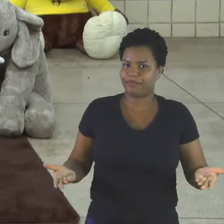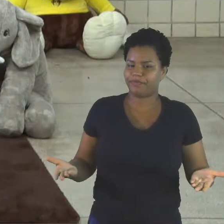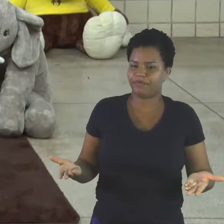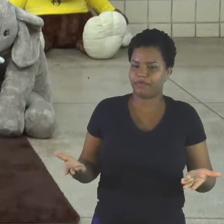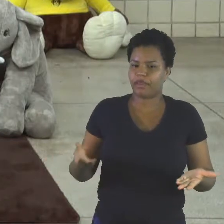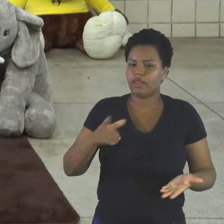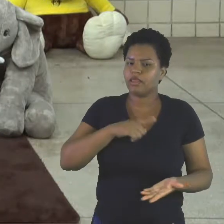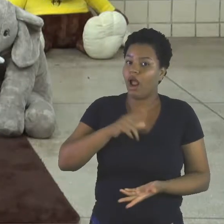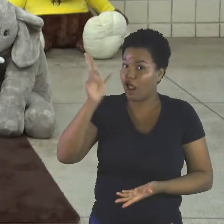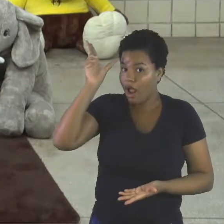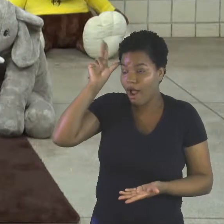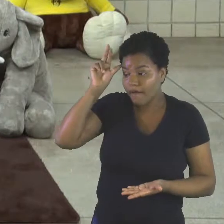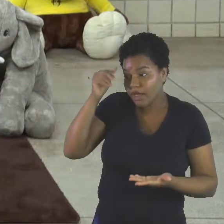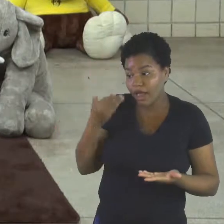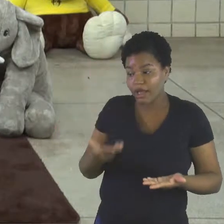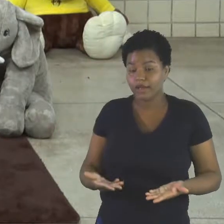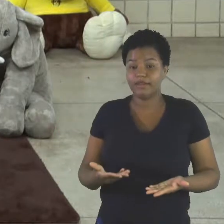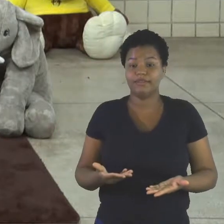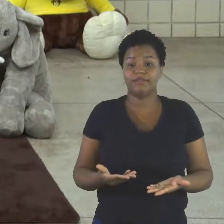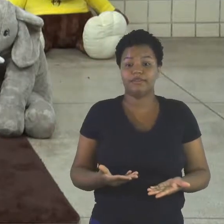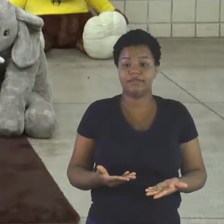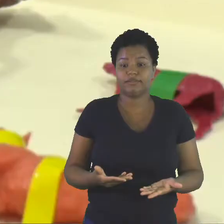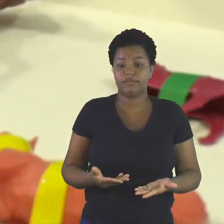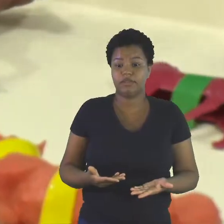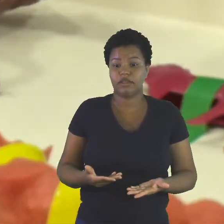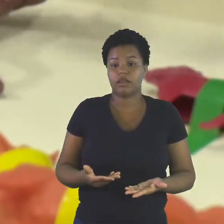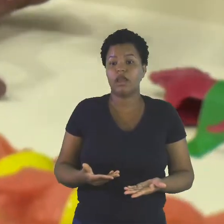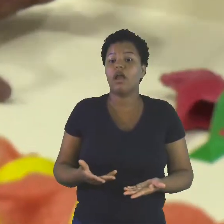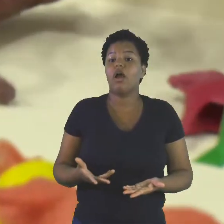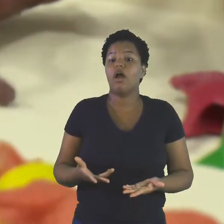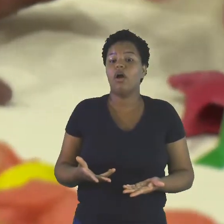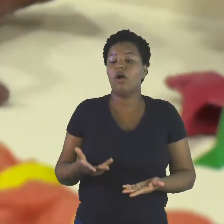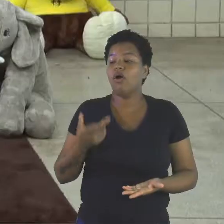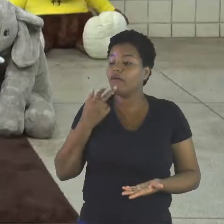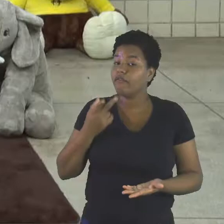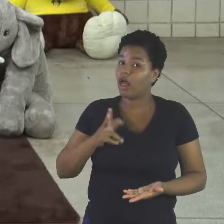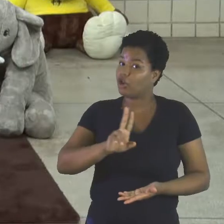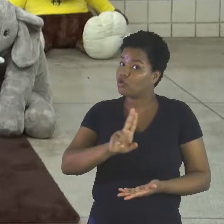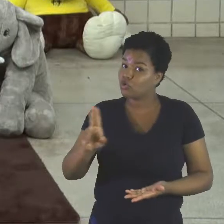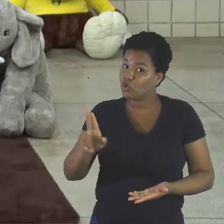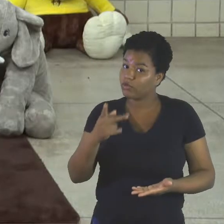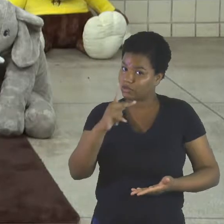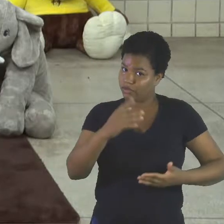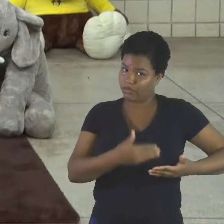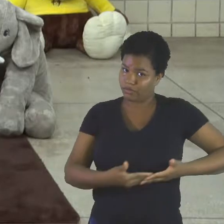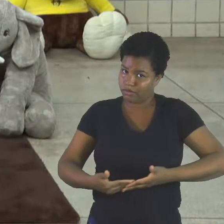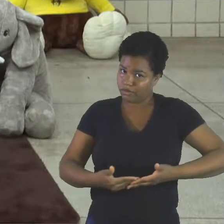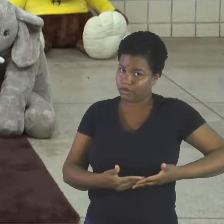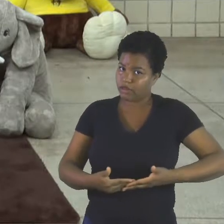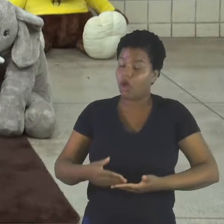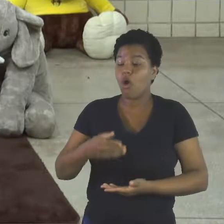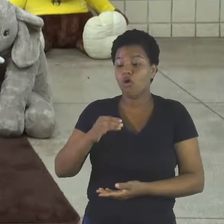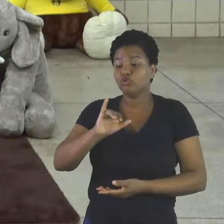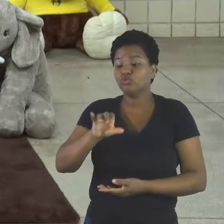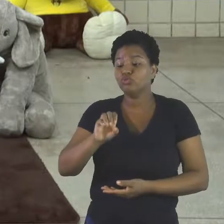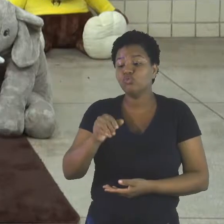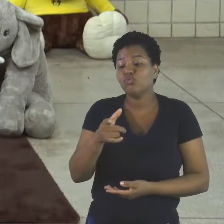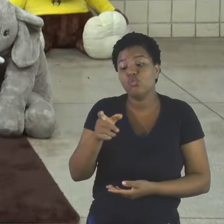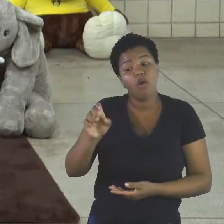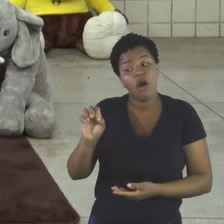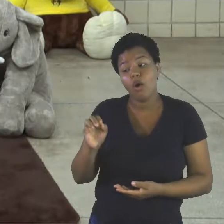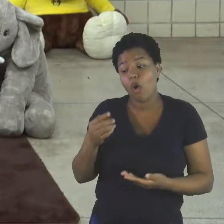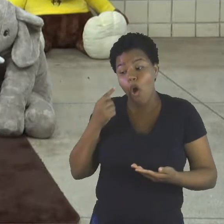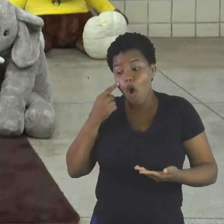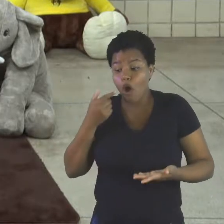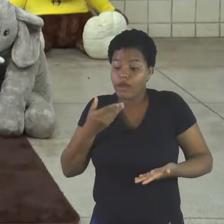o cavalo lembre-se sempre de falar o nome do bebê João Olha só esse é um cavalo esse